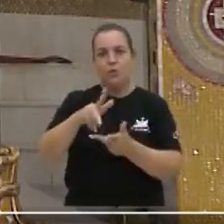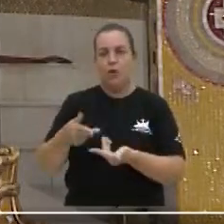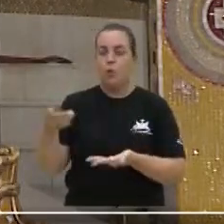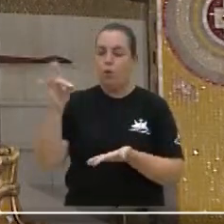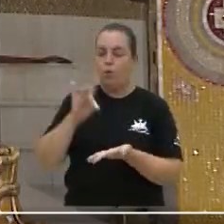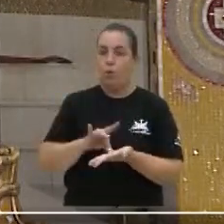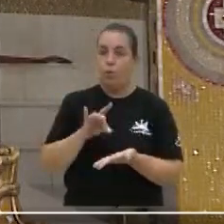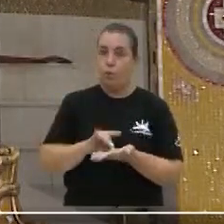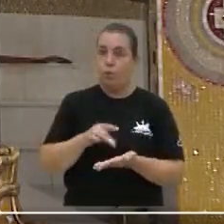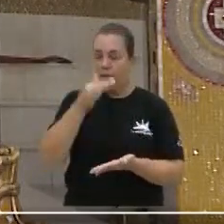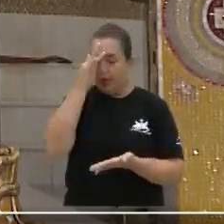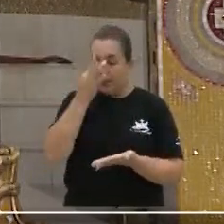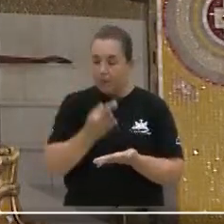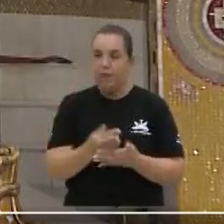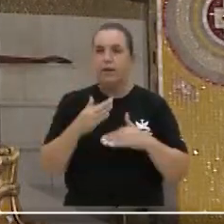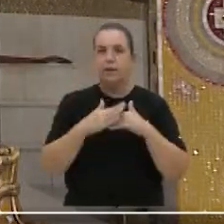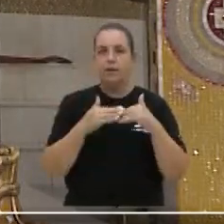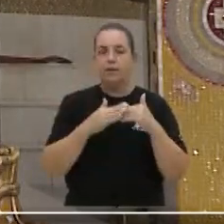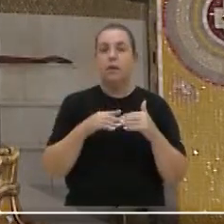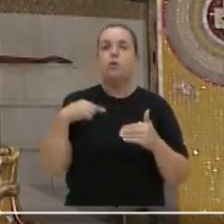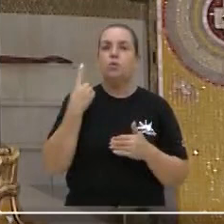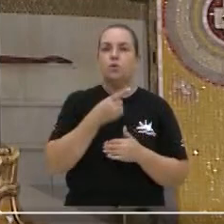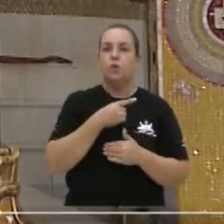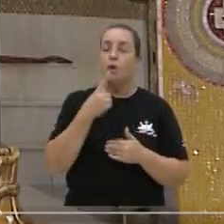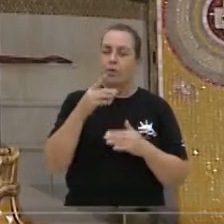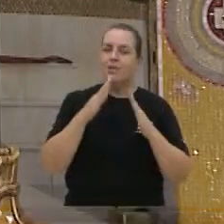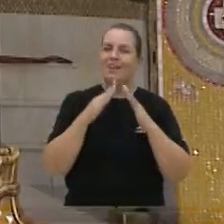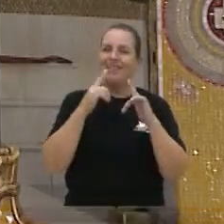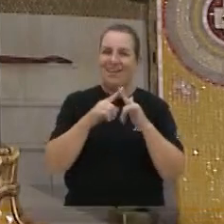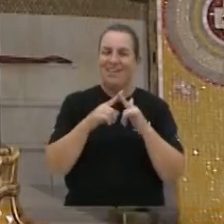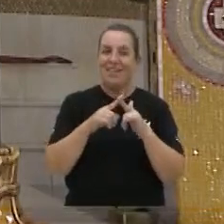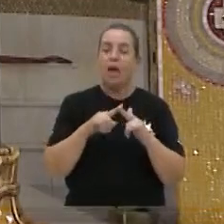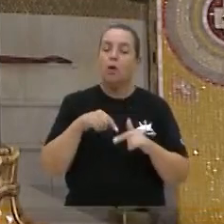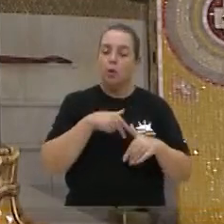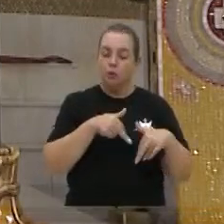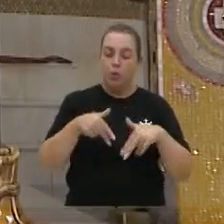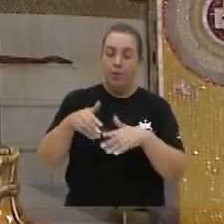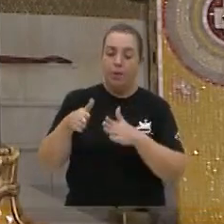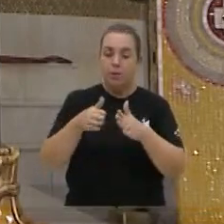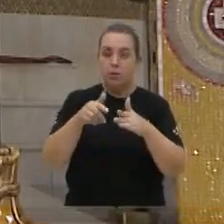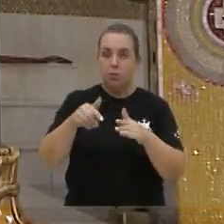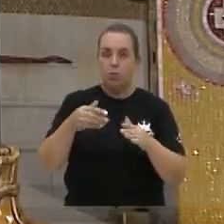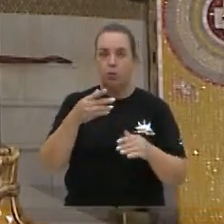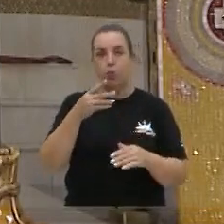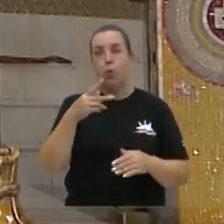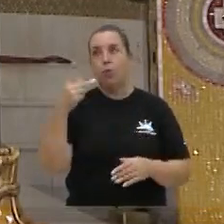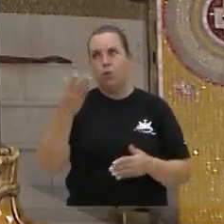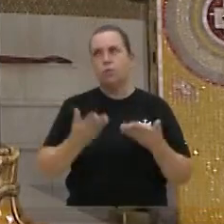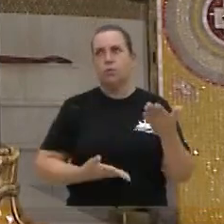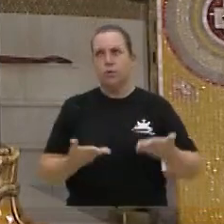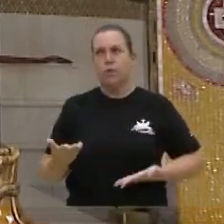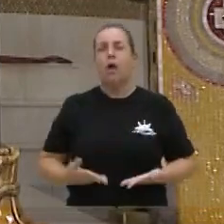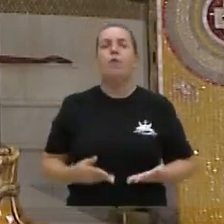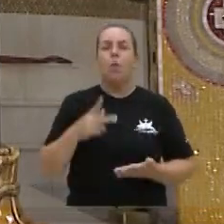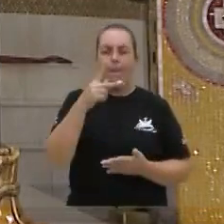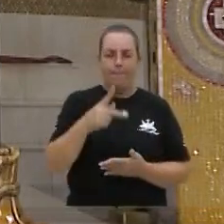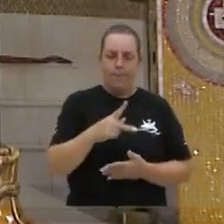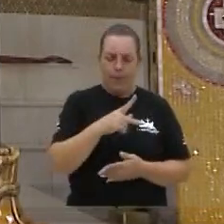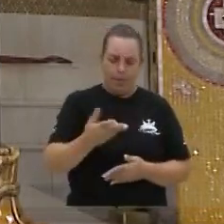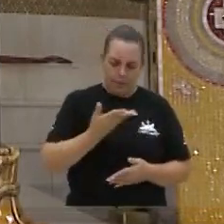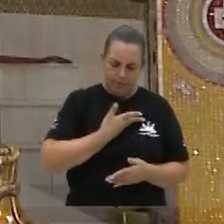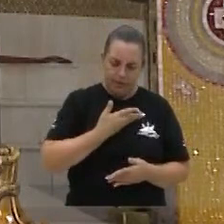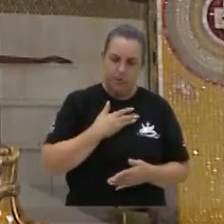mundo inteiro. Confirmai na fé e na caridade a vossa Igreja, enquanto caminha neste mundo vosso servo, o Papa